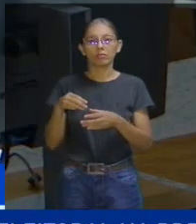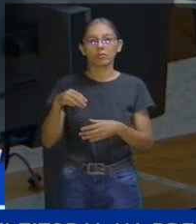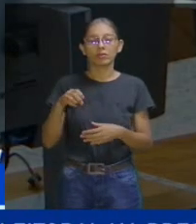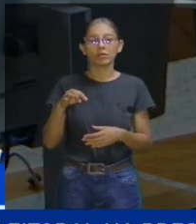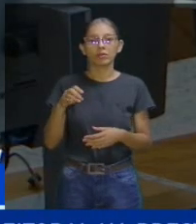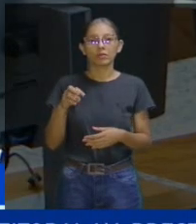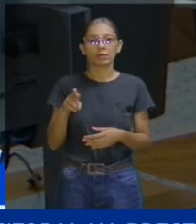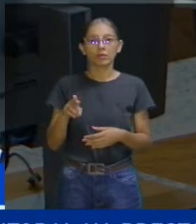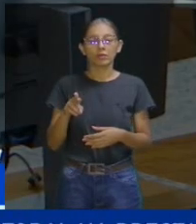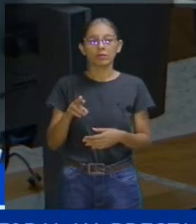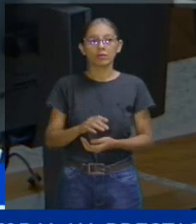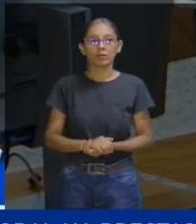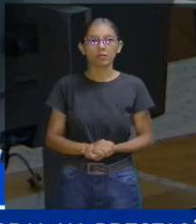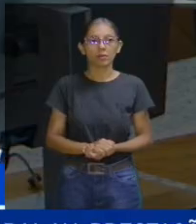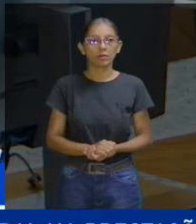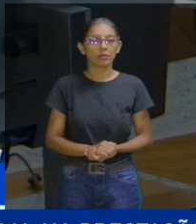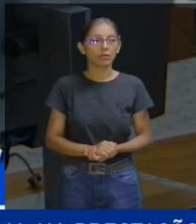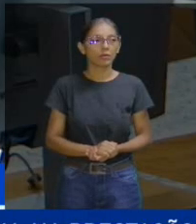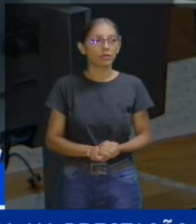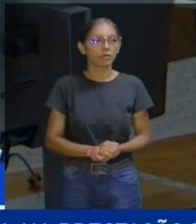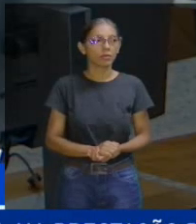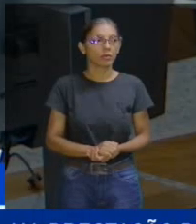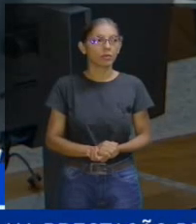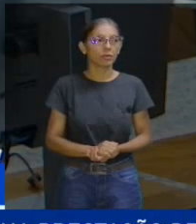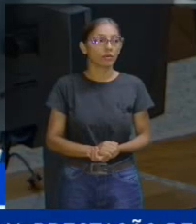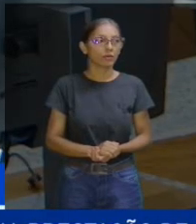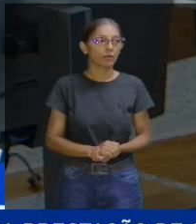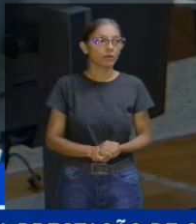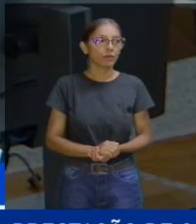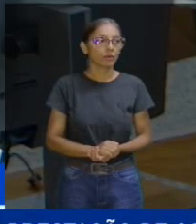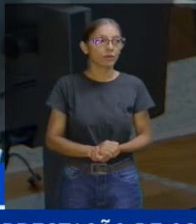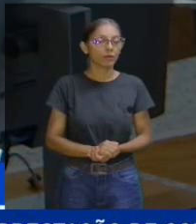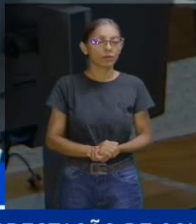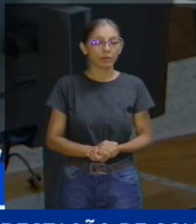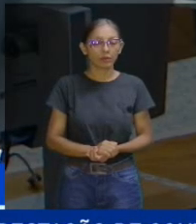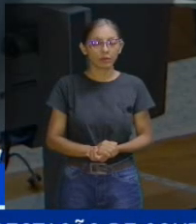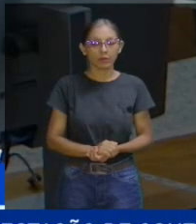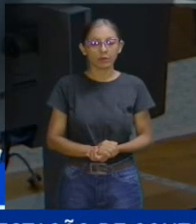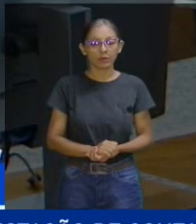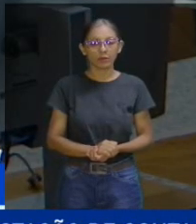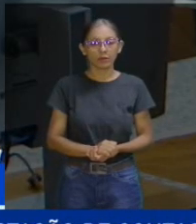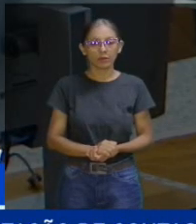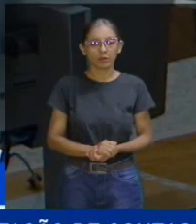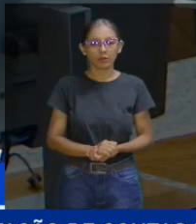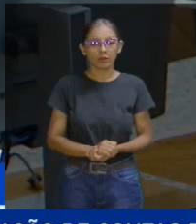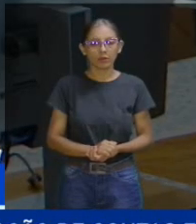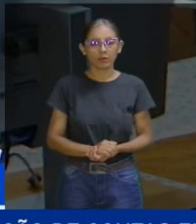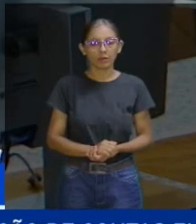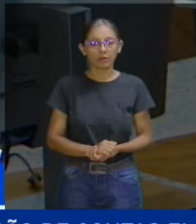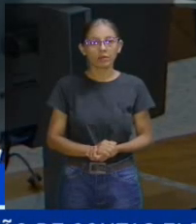não, é a rabeta. E ela tem propulsão própria.